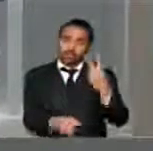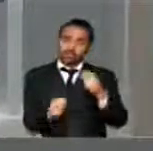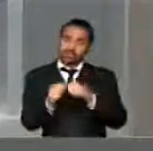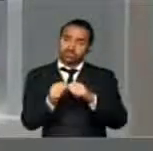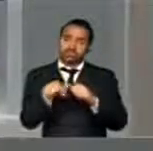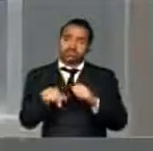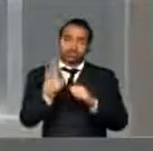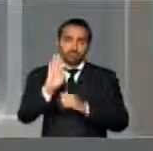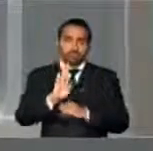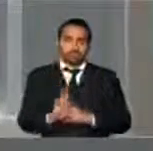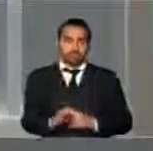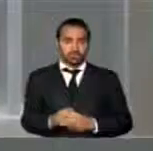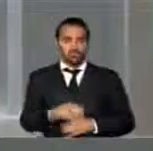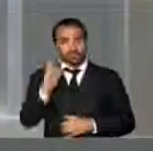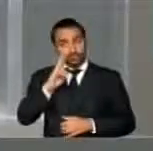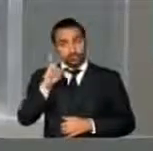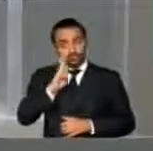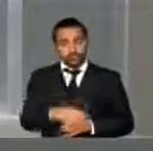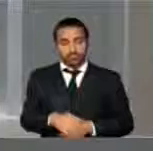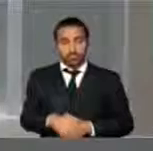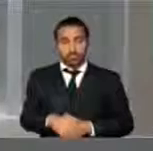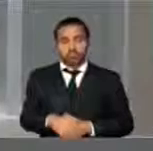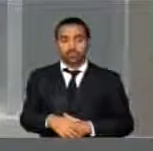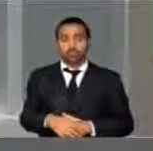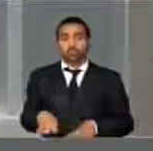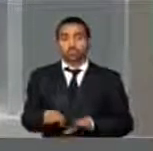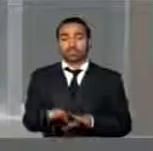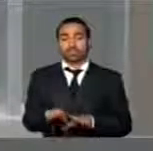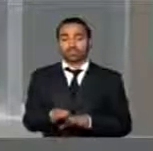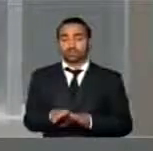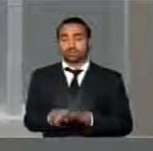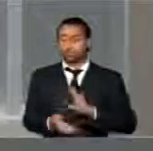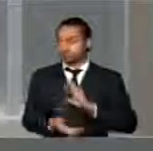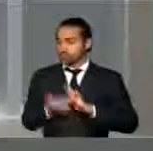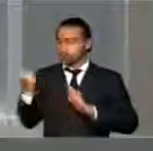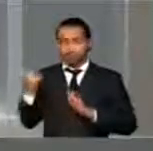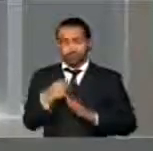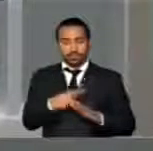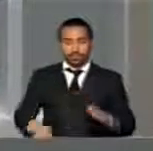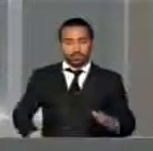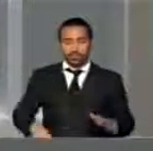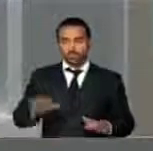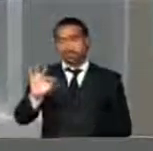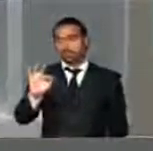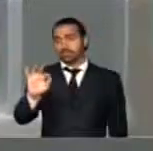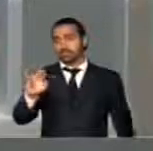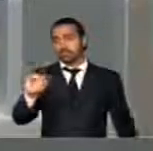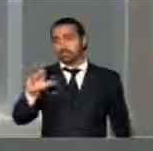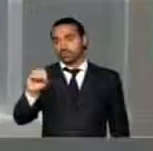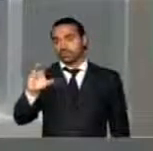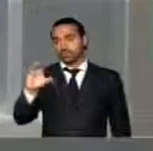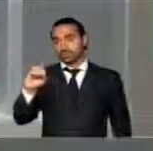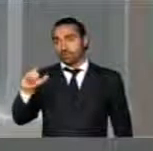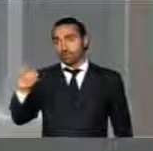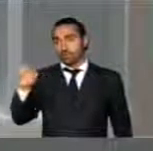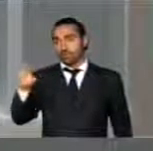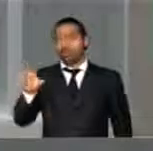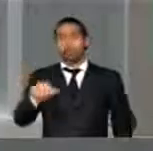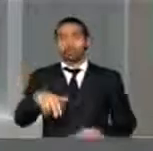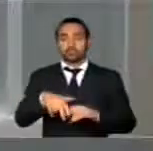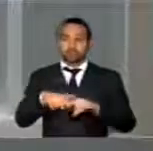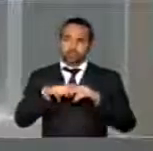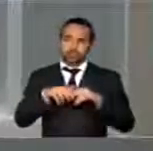vezes na história brasileira, inclusive afastando um presidente, que foi o presidente Fernando Collor de Mello. Portanto,